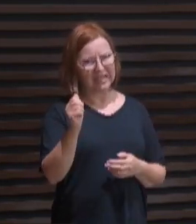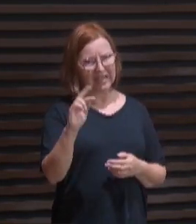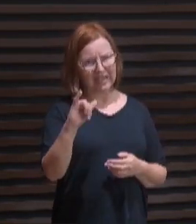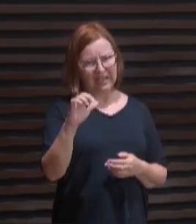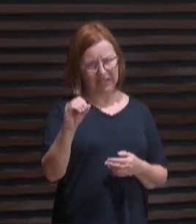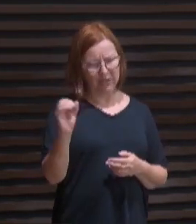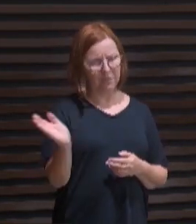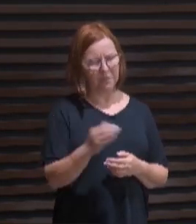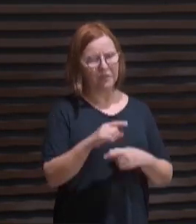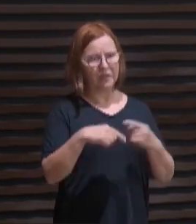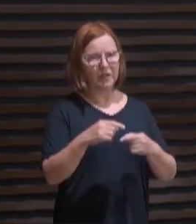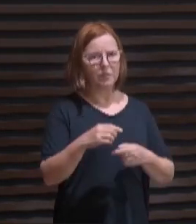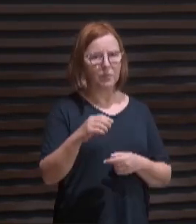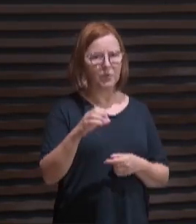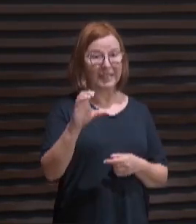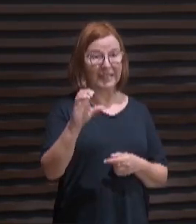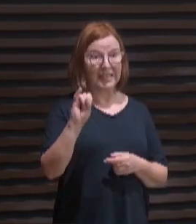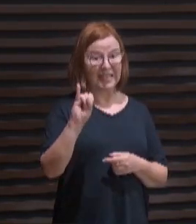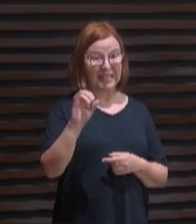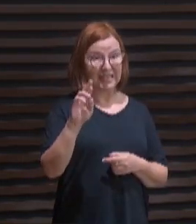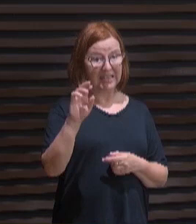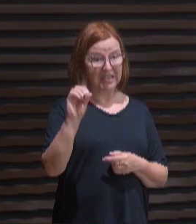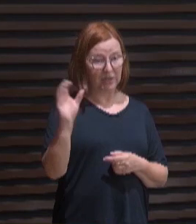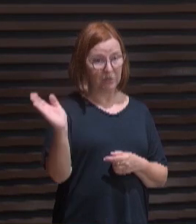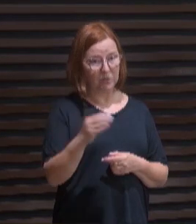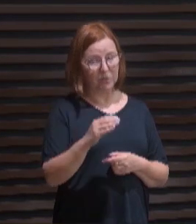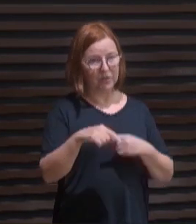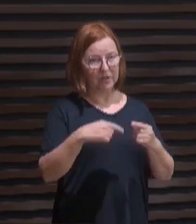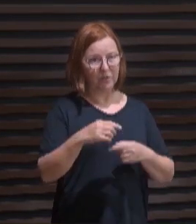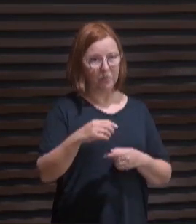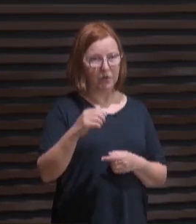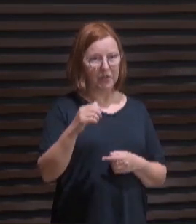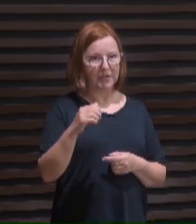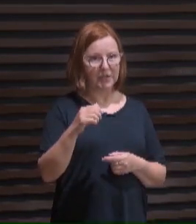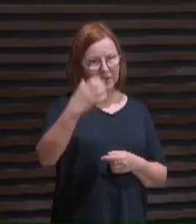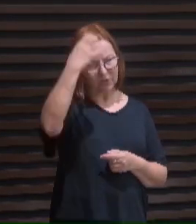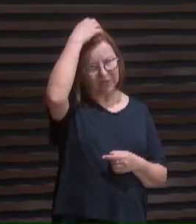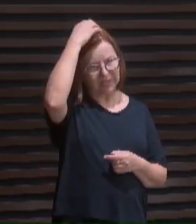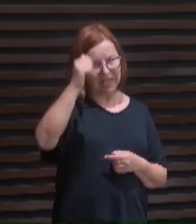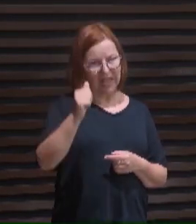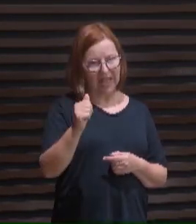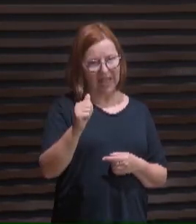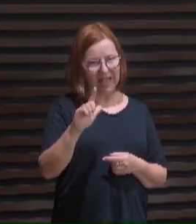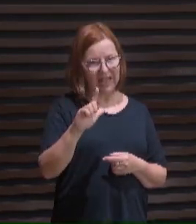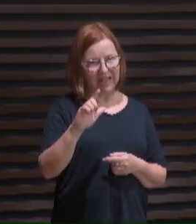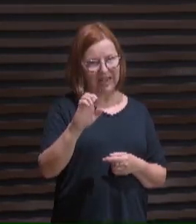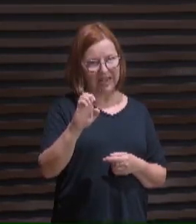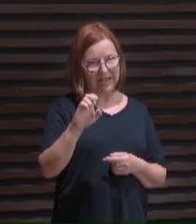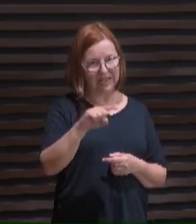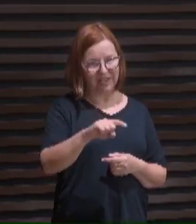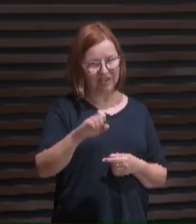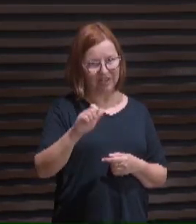Medo-Persa, depois Alexandre o Grande, né? E os 4 generais depois da